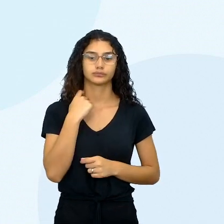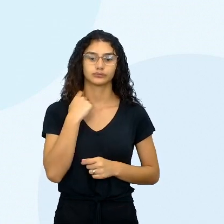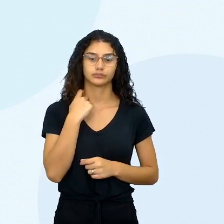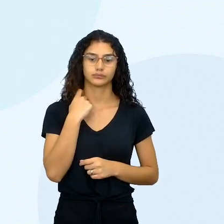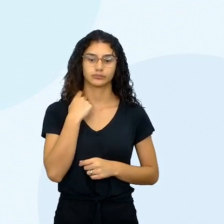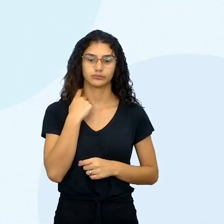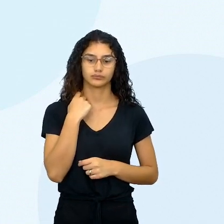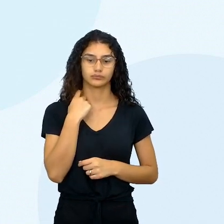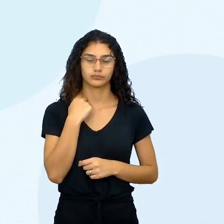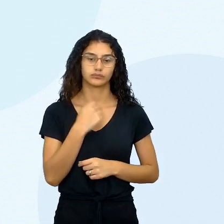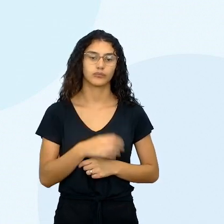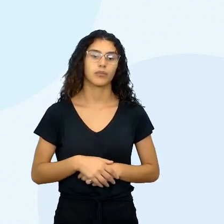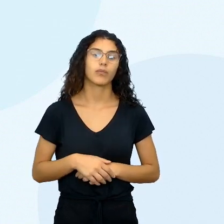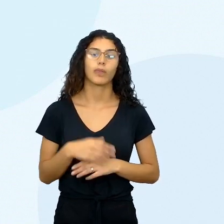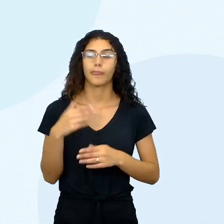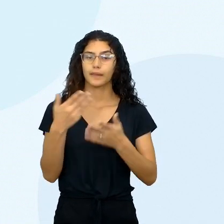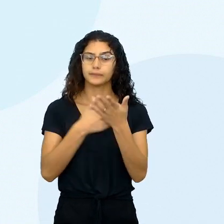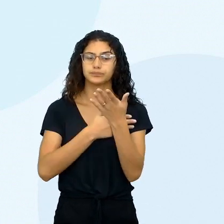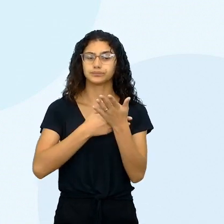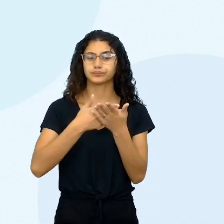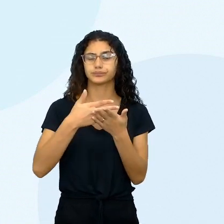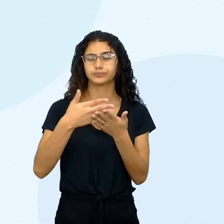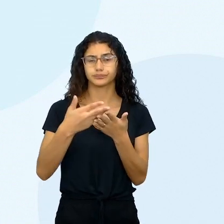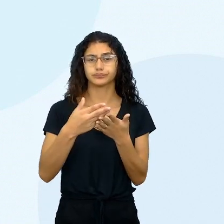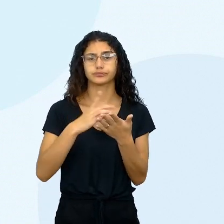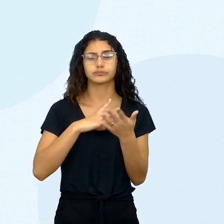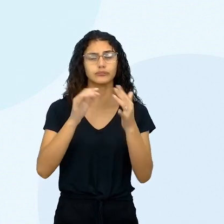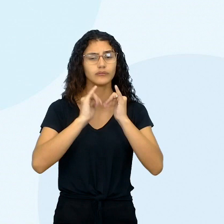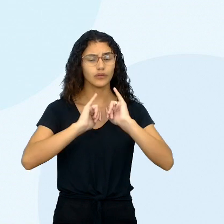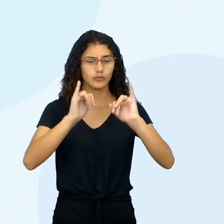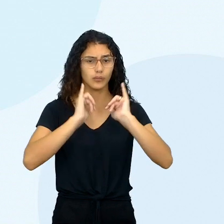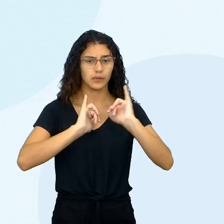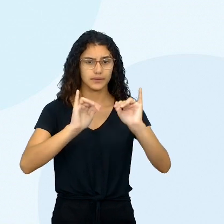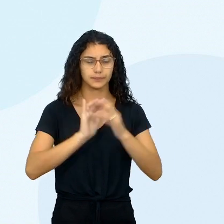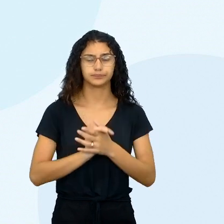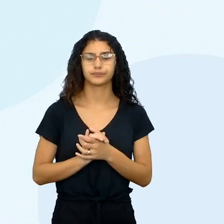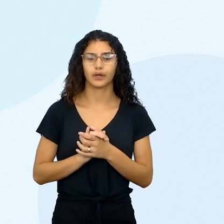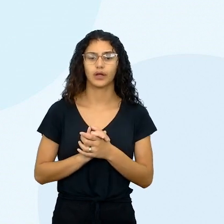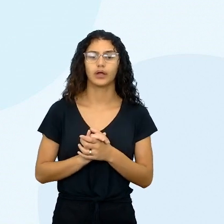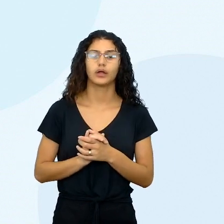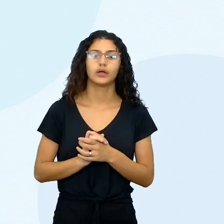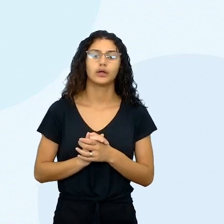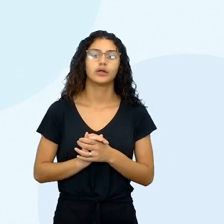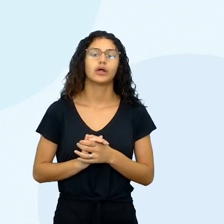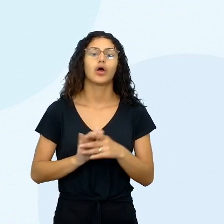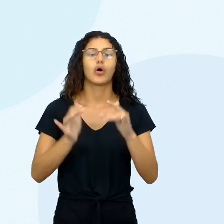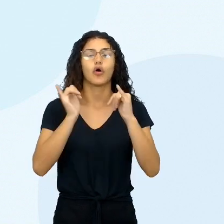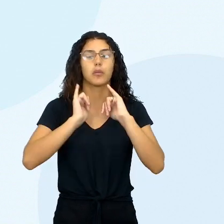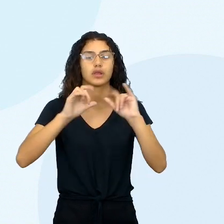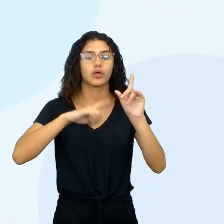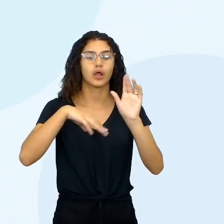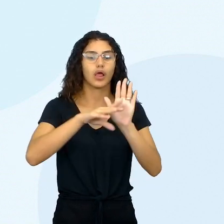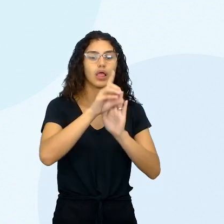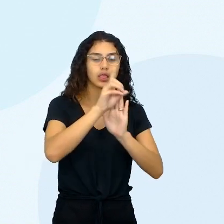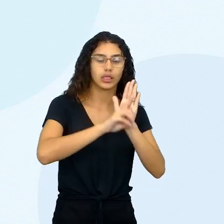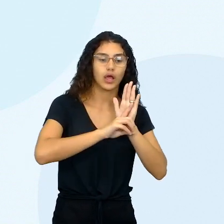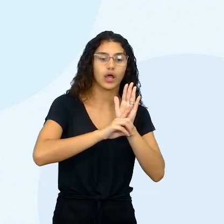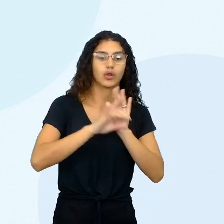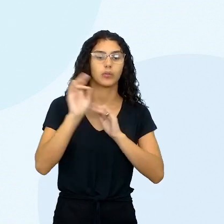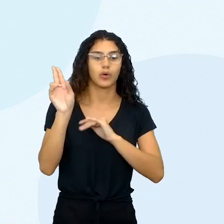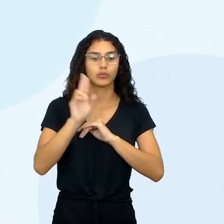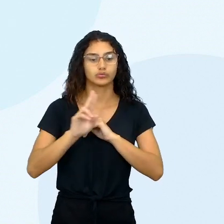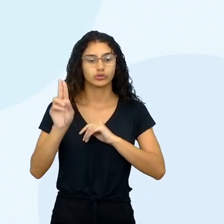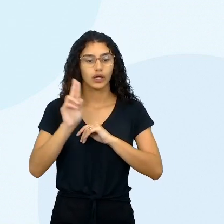E aí, gente, eu começo com um pouquinho de informações, vamos dizer assim, um pouquinho de dados, um pouquinho de informações sobre emergência